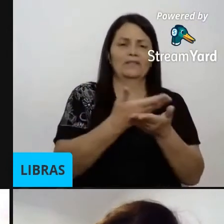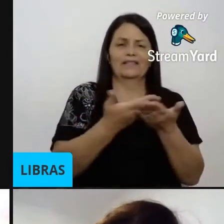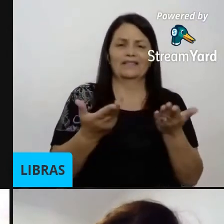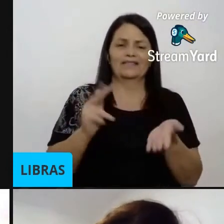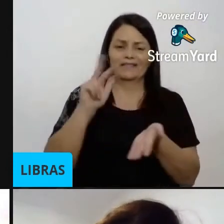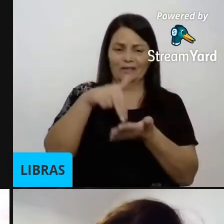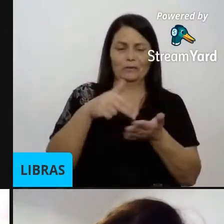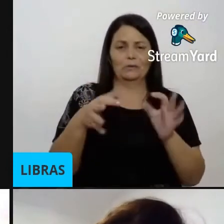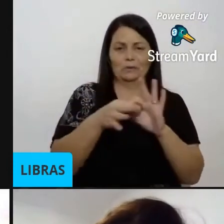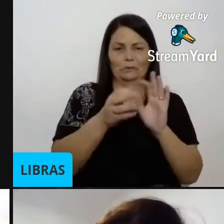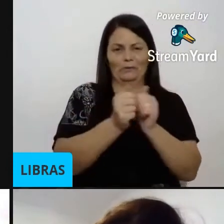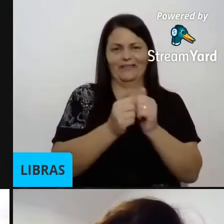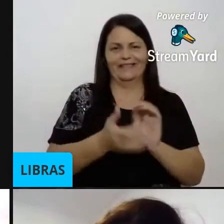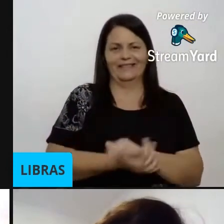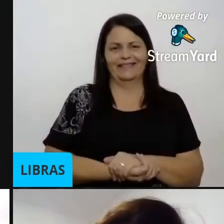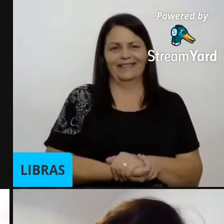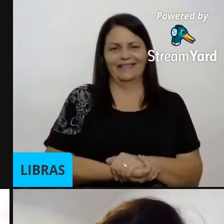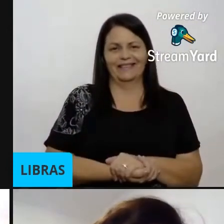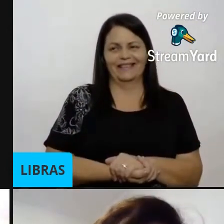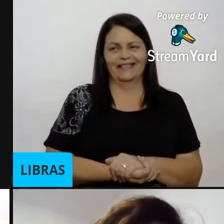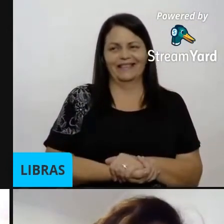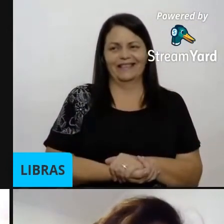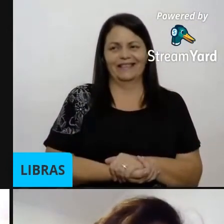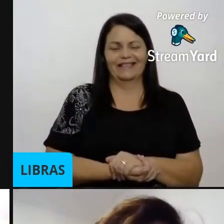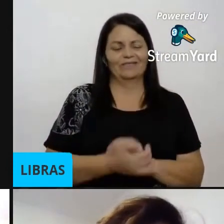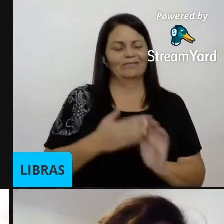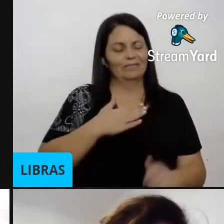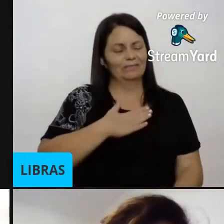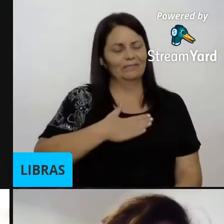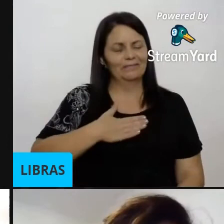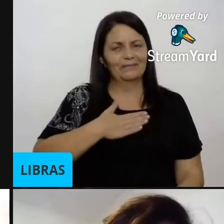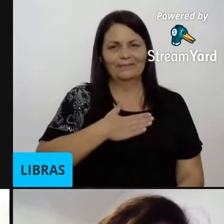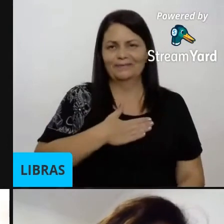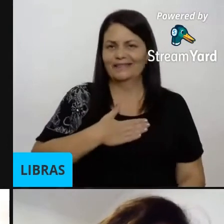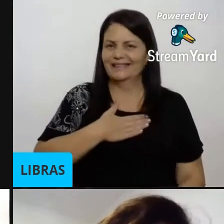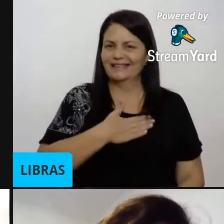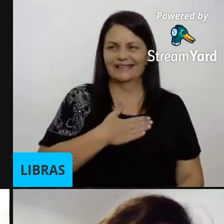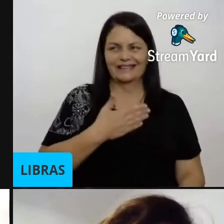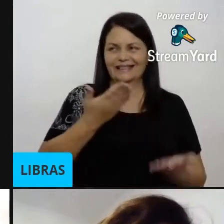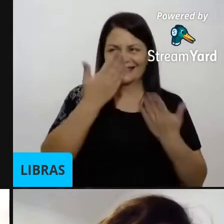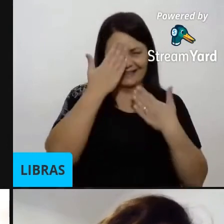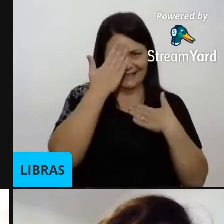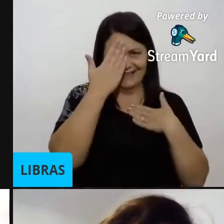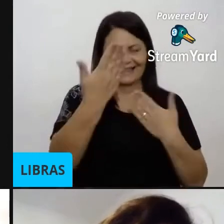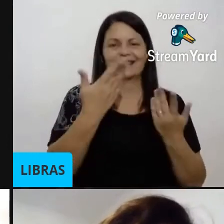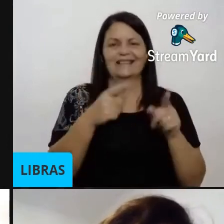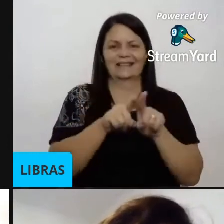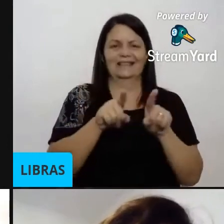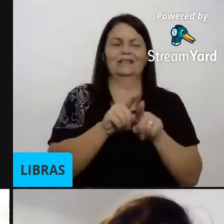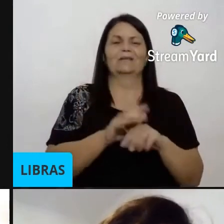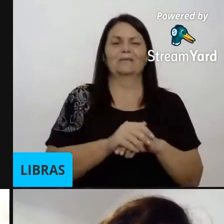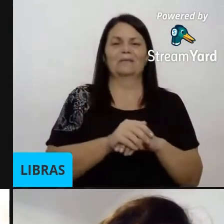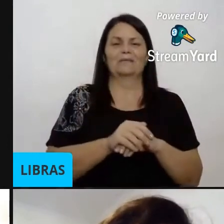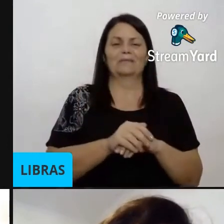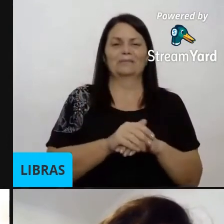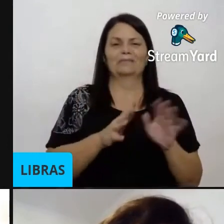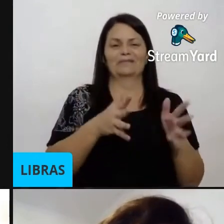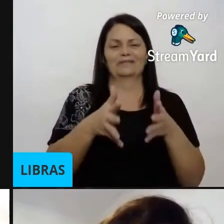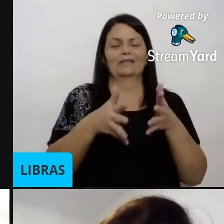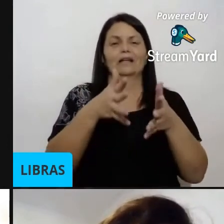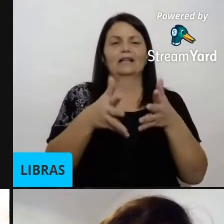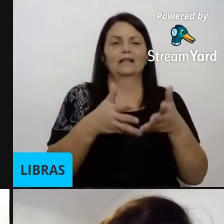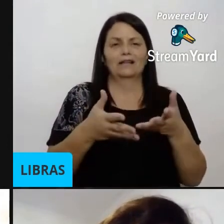com vocês. Que honra e que gratidão por ouvir palavras assim